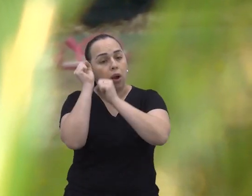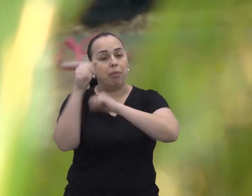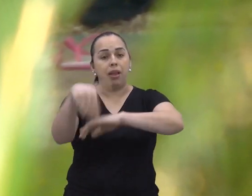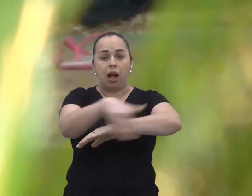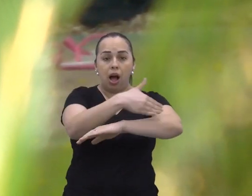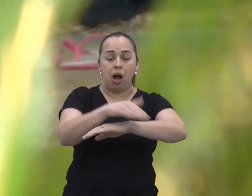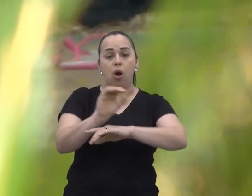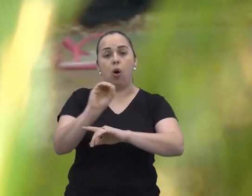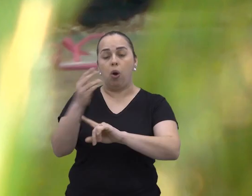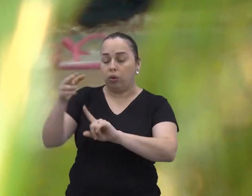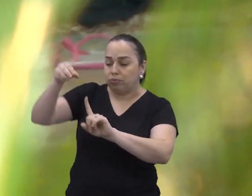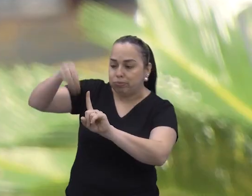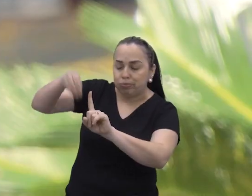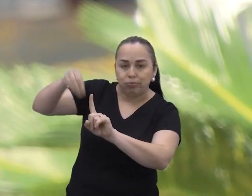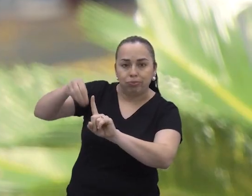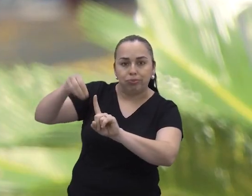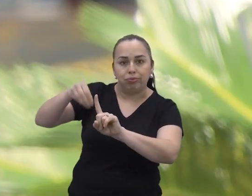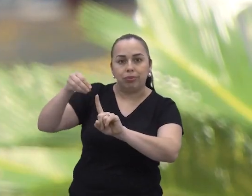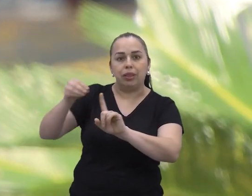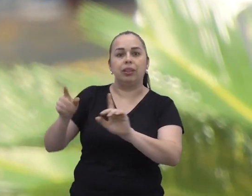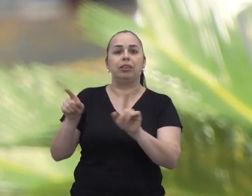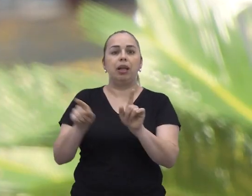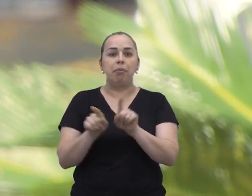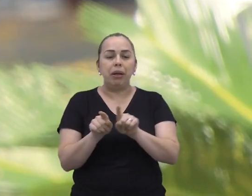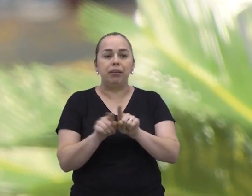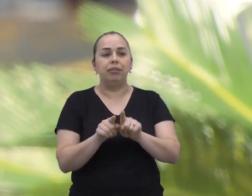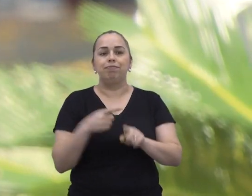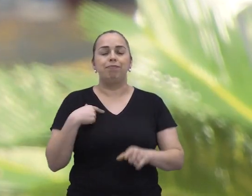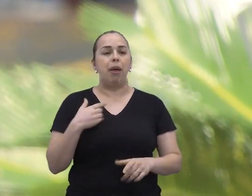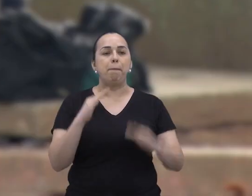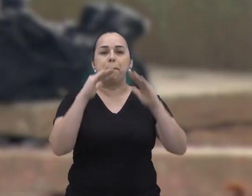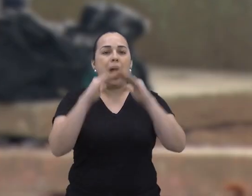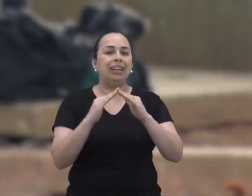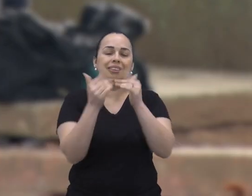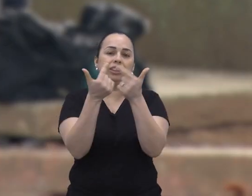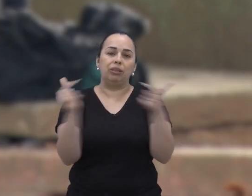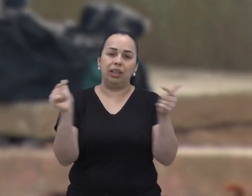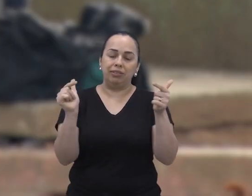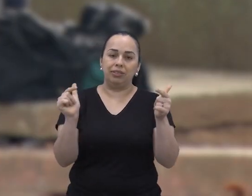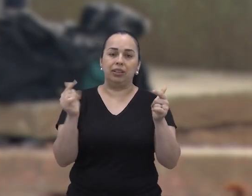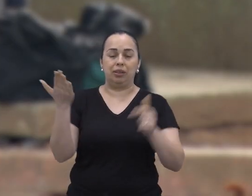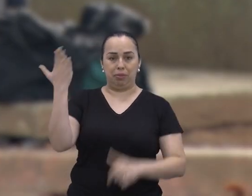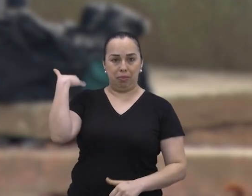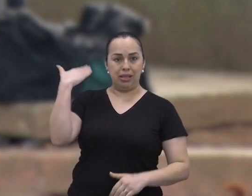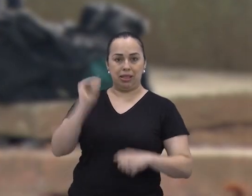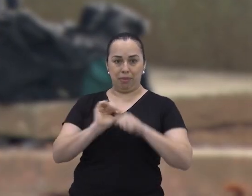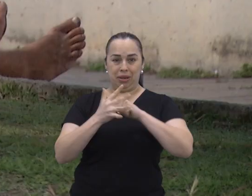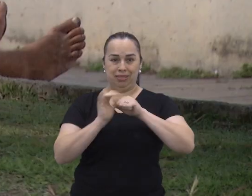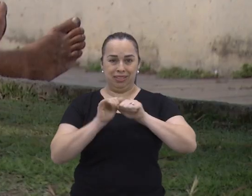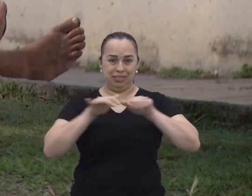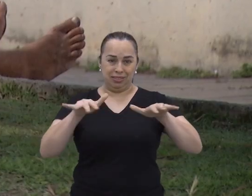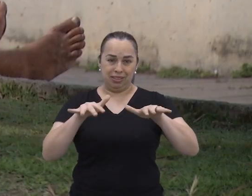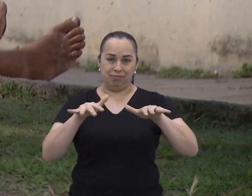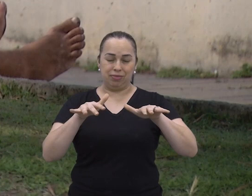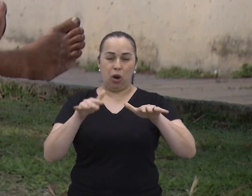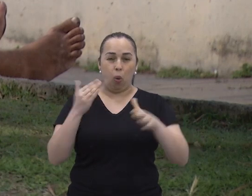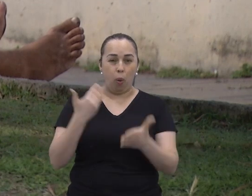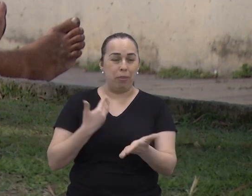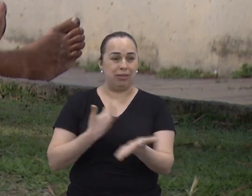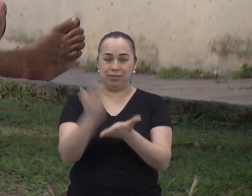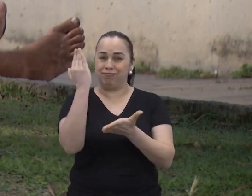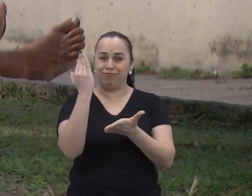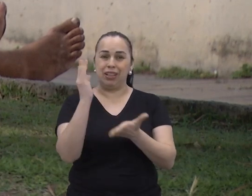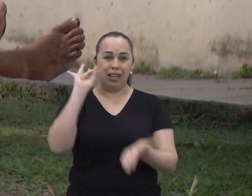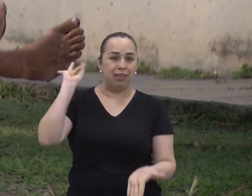e vulnerabilidade social que parecem não ter para onde ir. A pandemia de Covid-19 foi apenas um